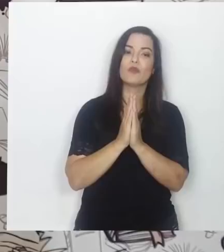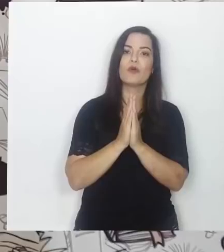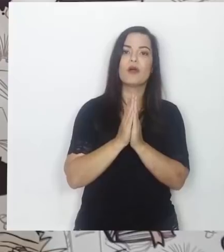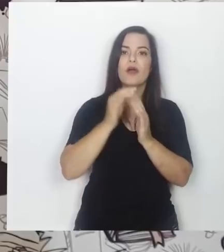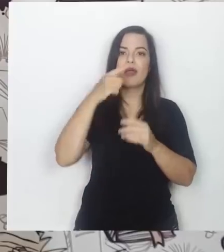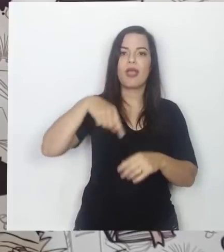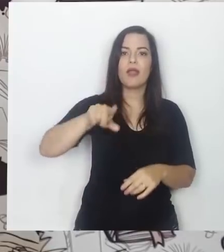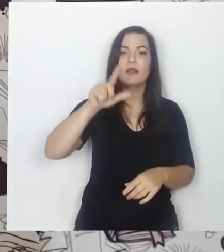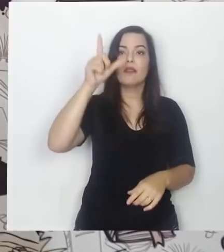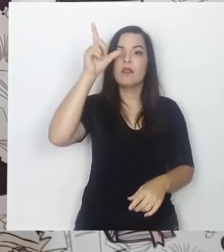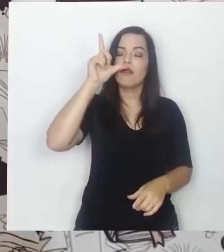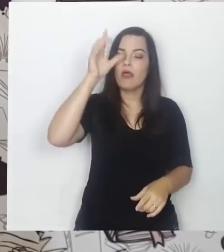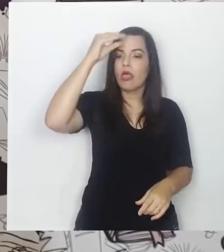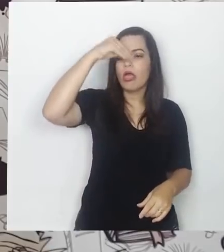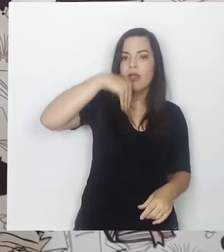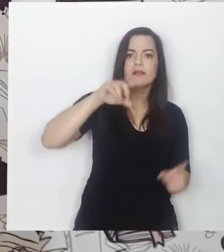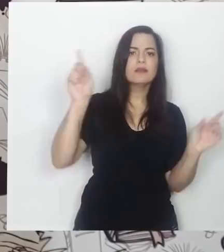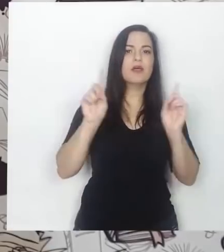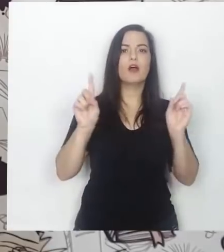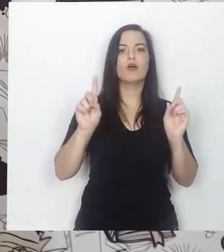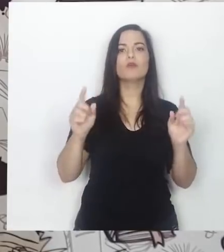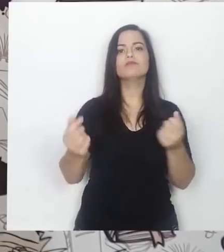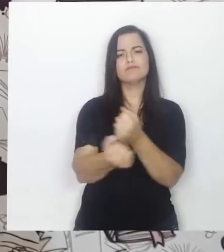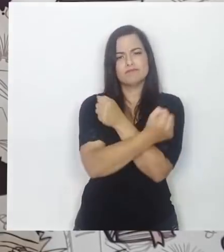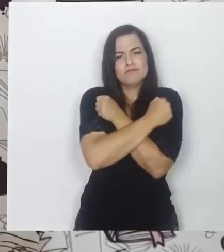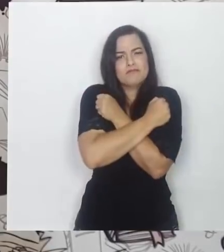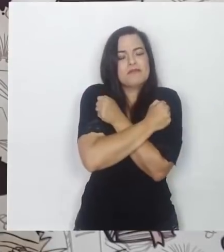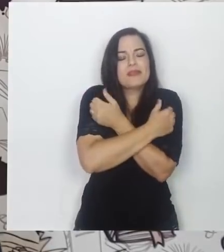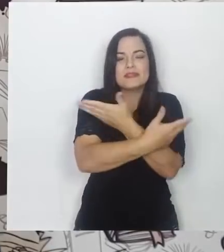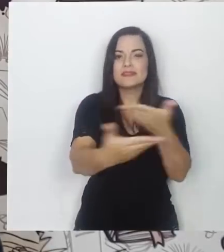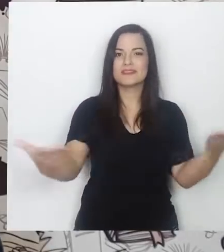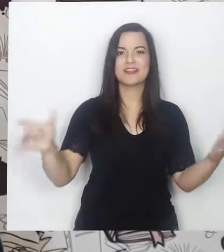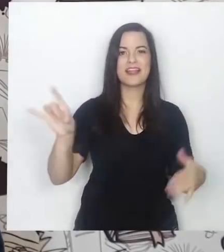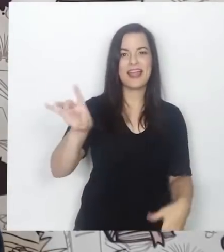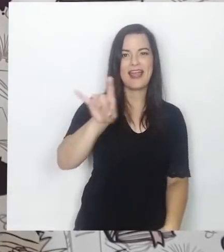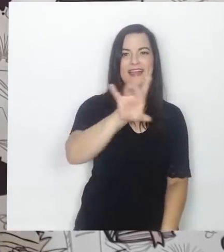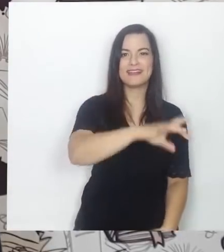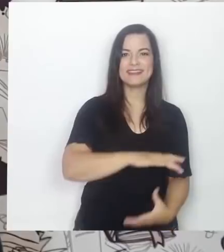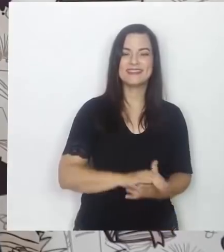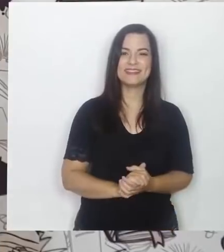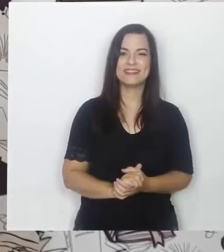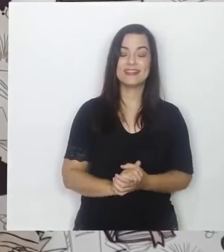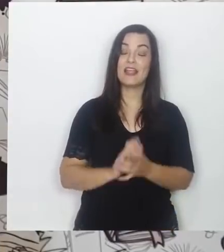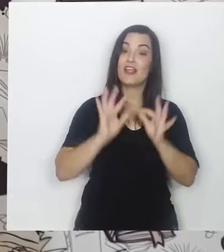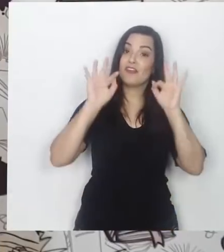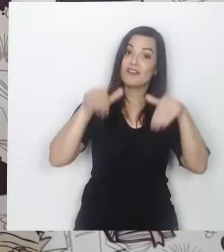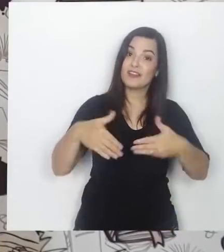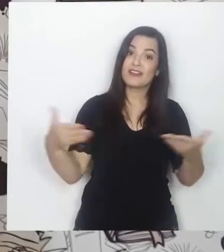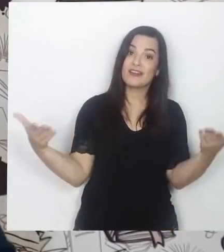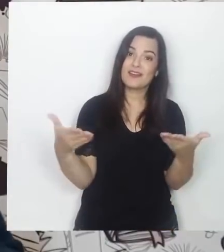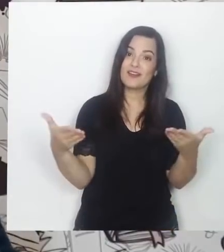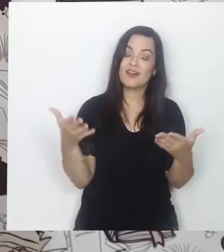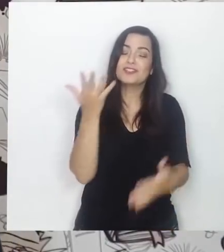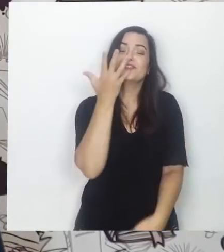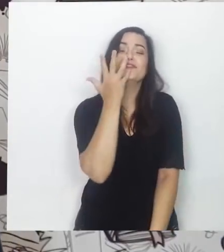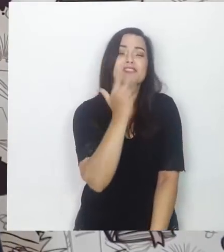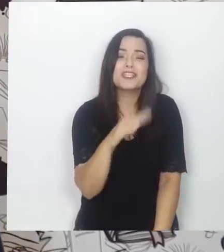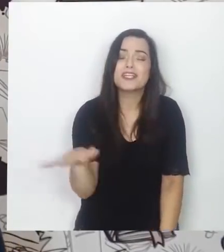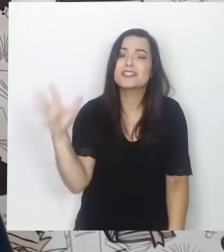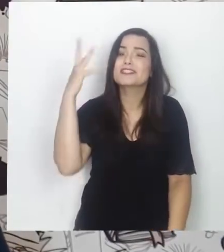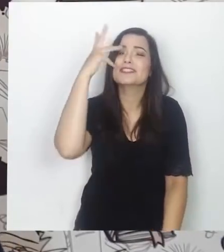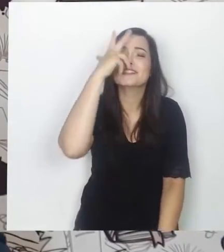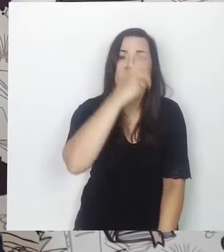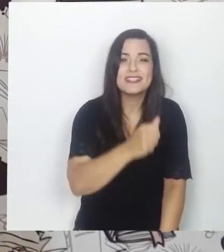todos abraçados nesse momento. E para finalizar, minhas crianças lindas, porque agora eu